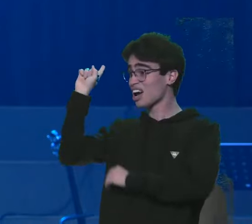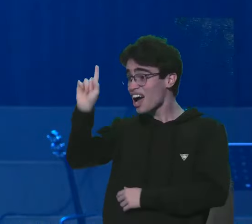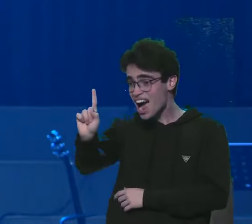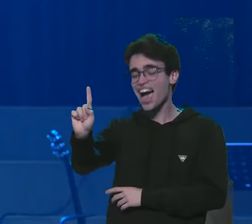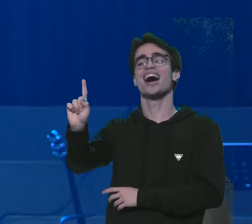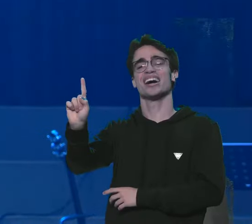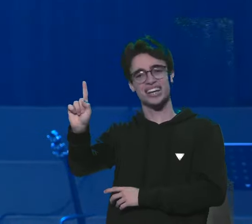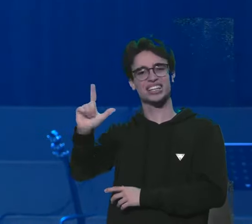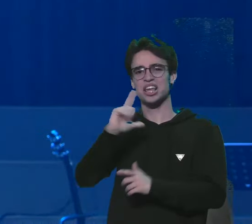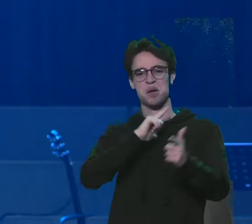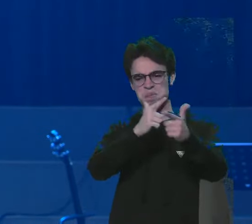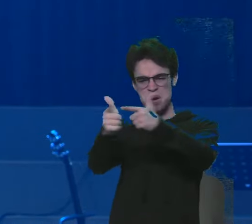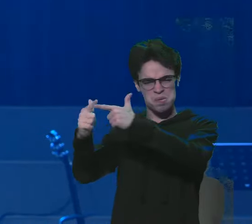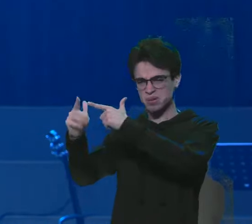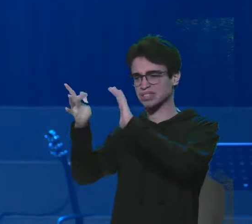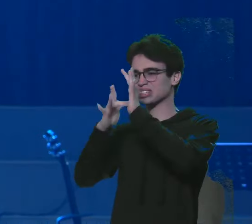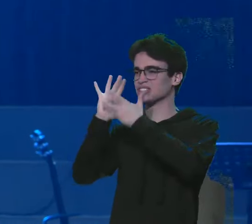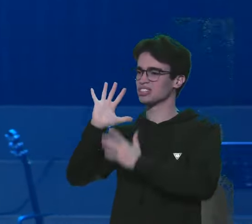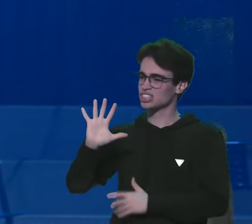qualquer problema.